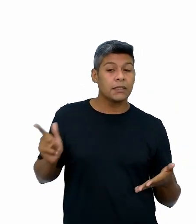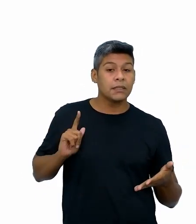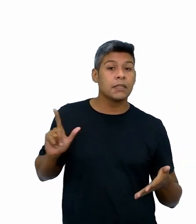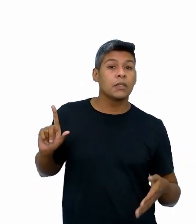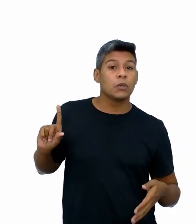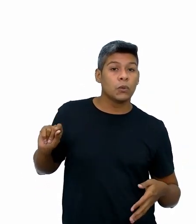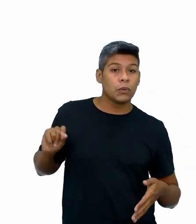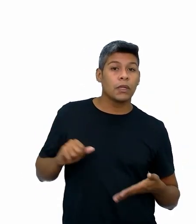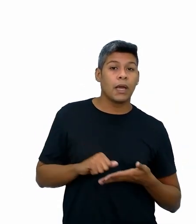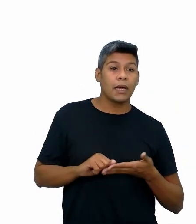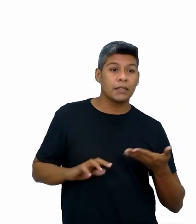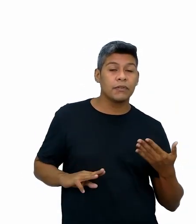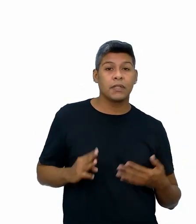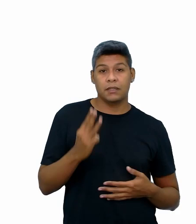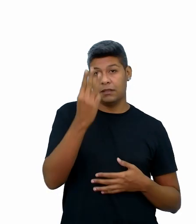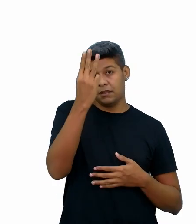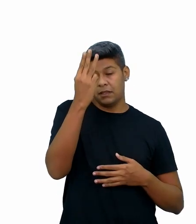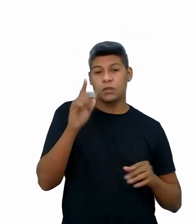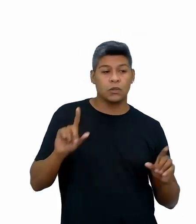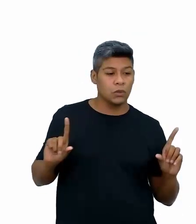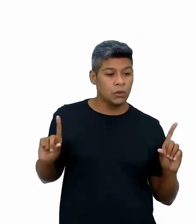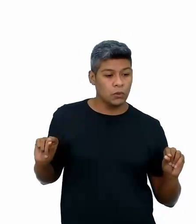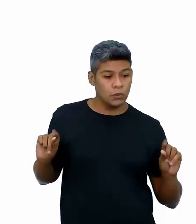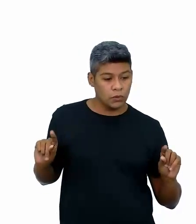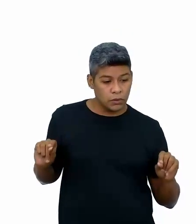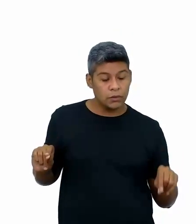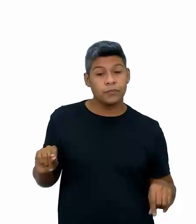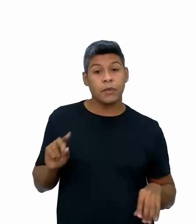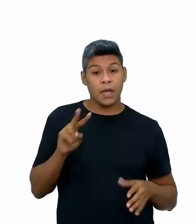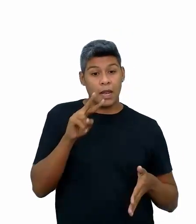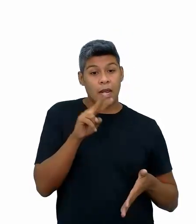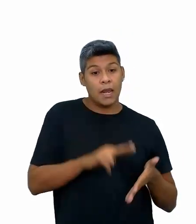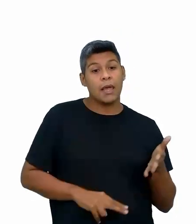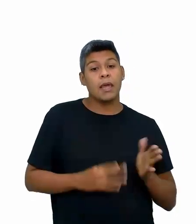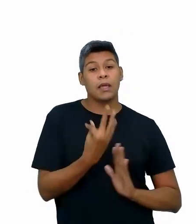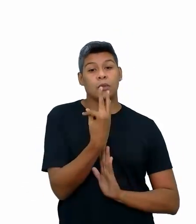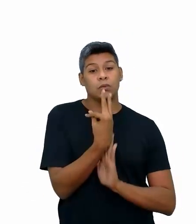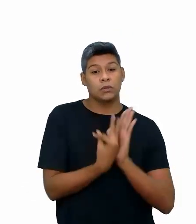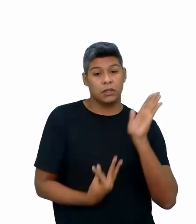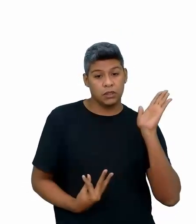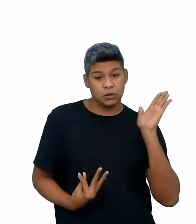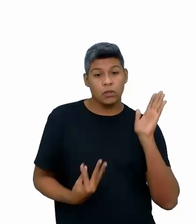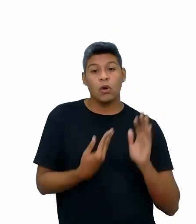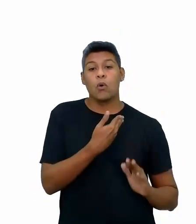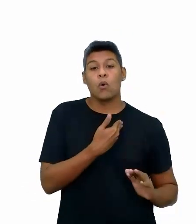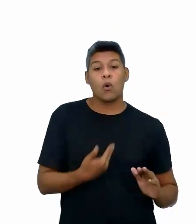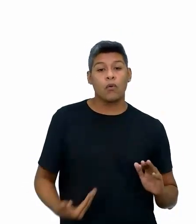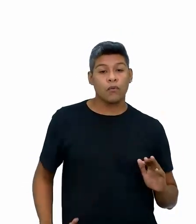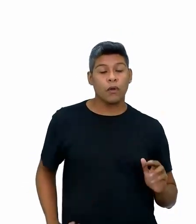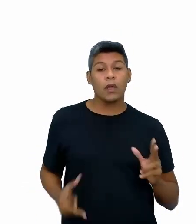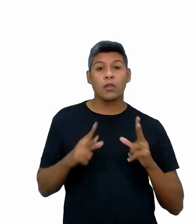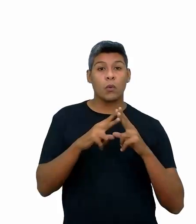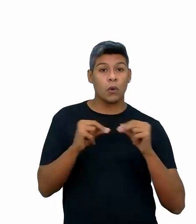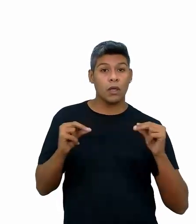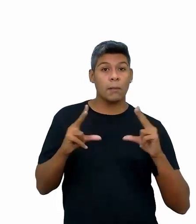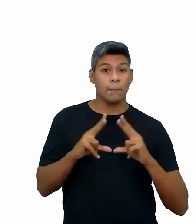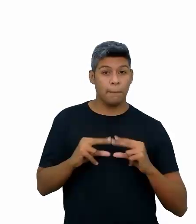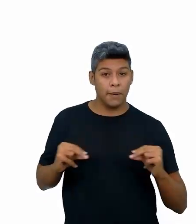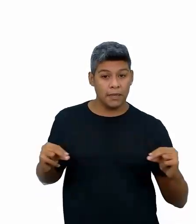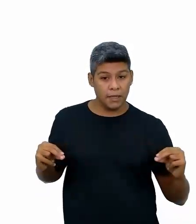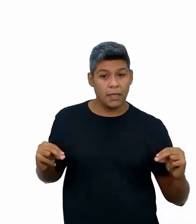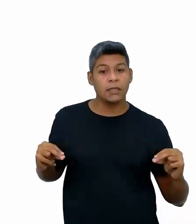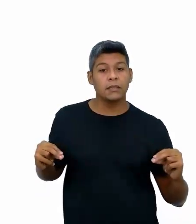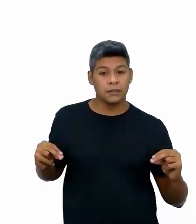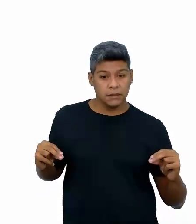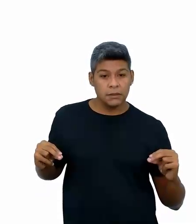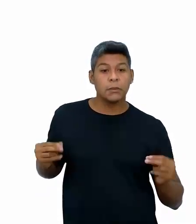aí a atividade 3, que é: releia o trecho. O governo libanês declarou que as